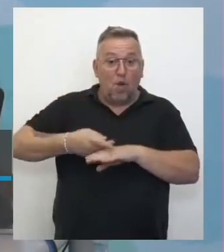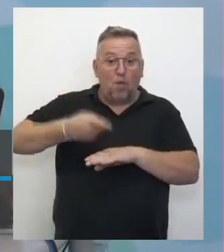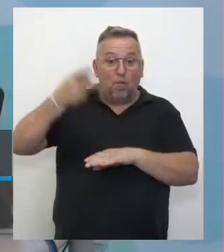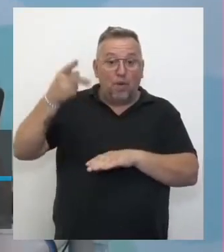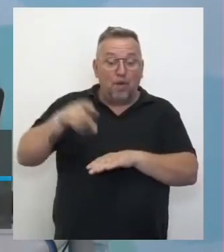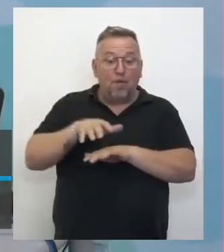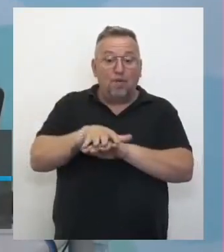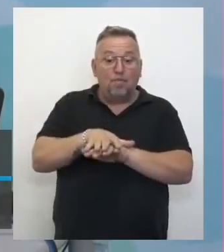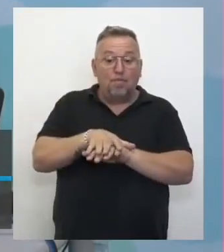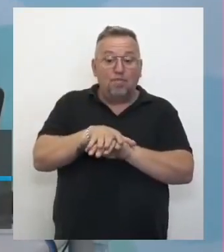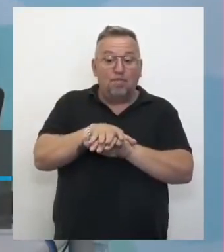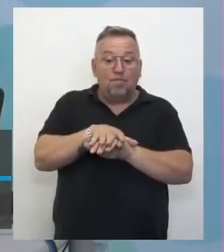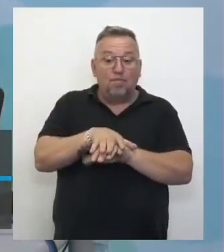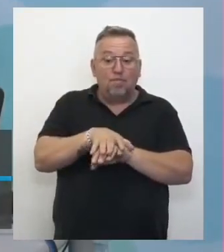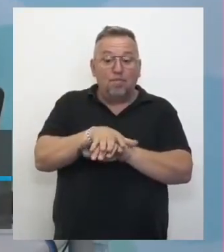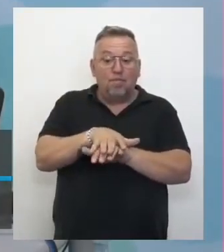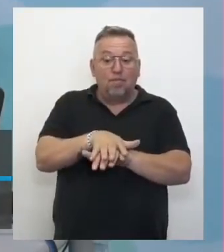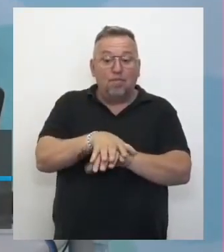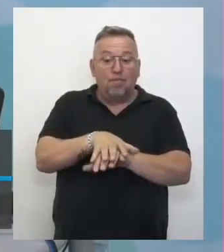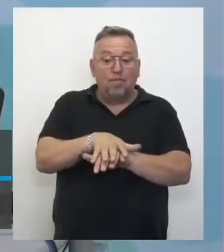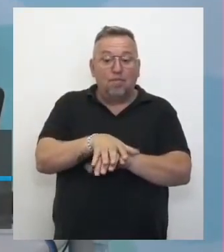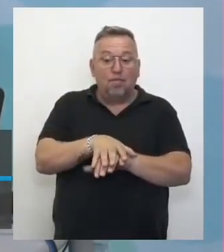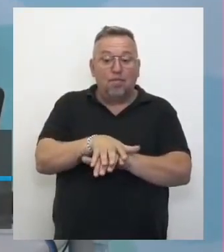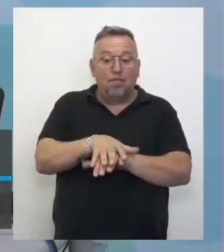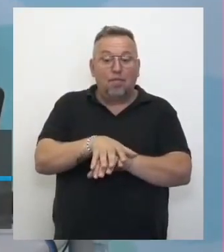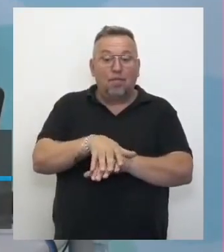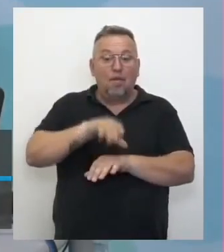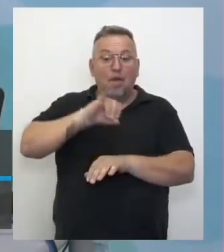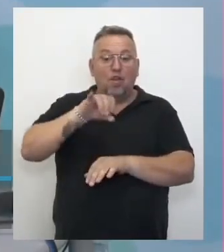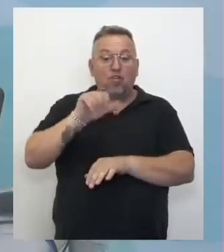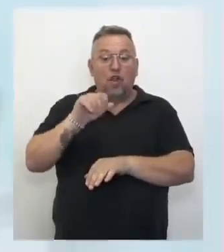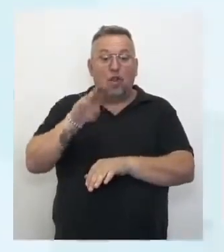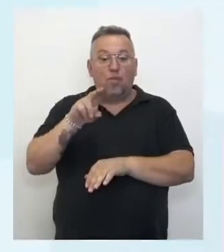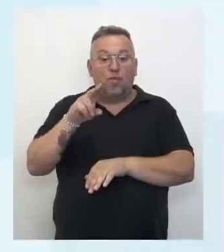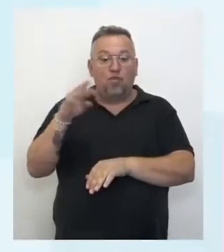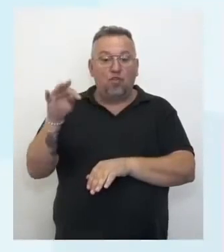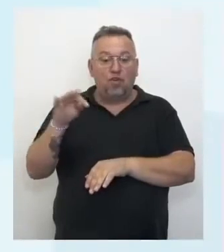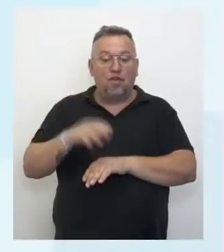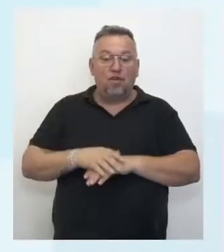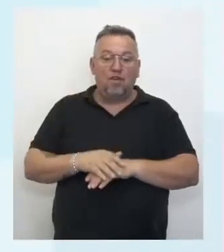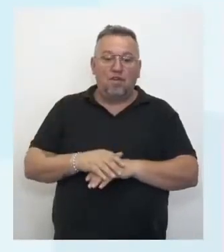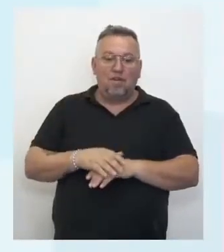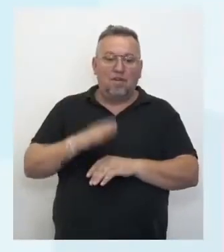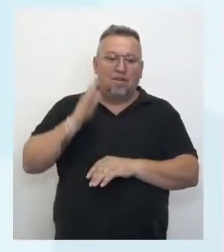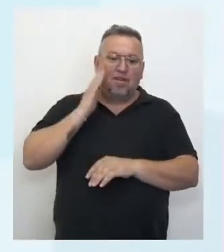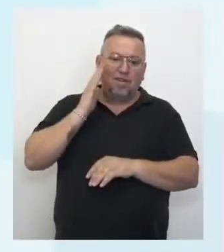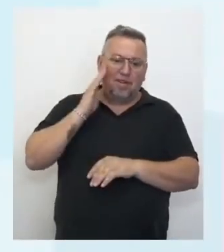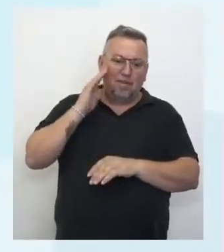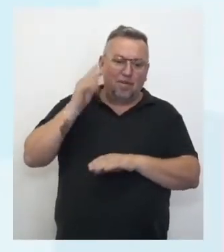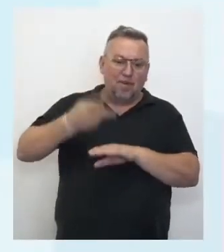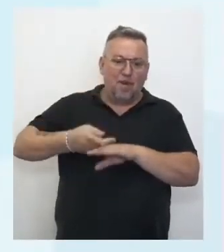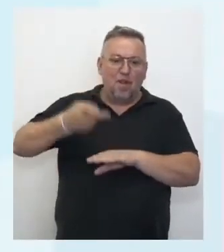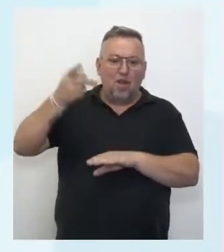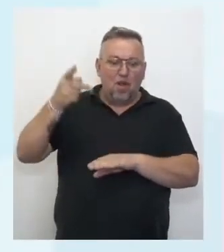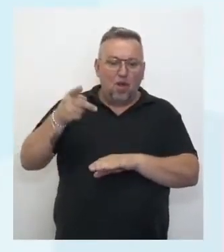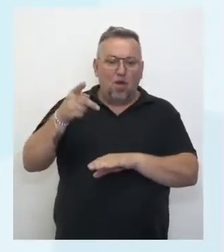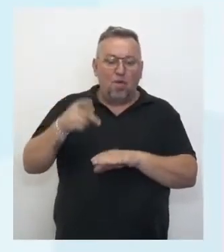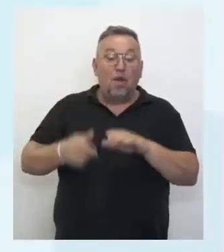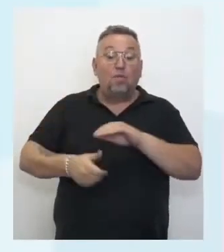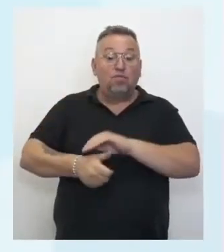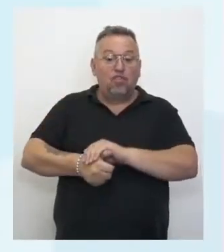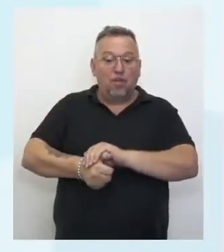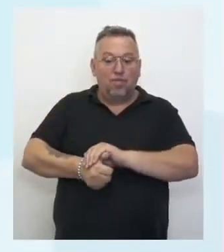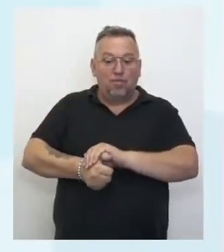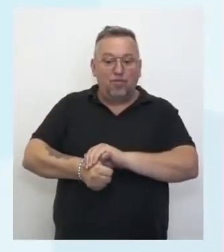até quero deixar aí na tela, professora Elaine, deixar como questão para eles. Será que algum aluno sabe o que é o prêmio Jabuti? Já ouviu